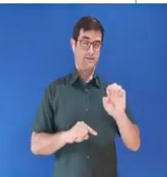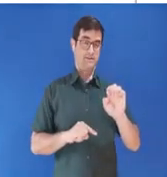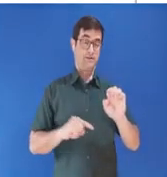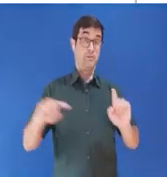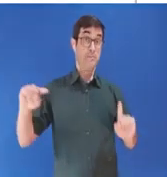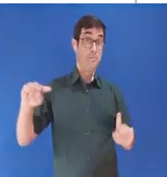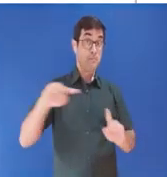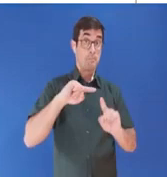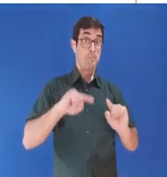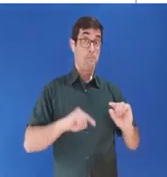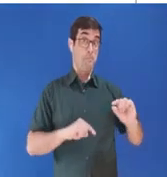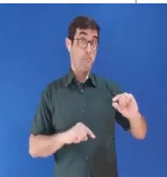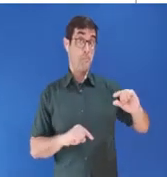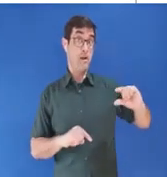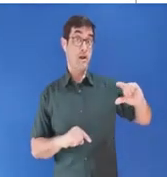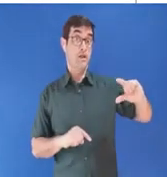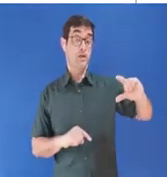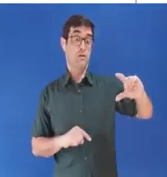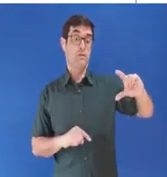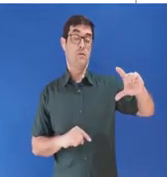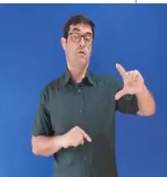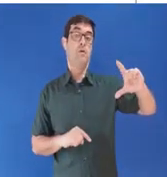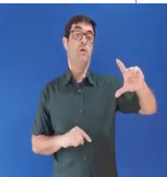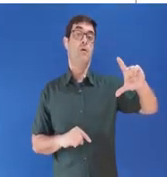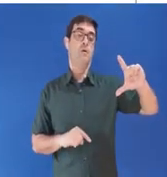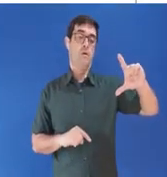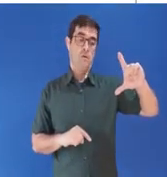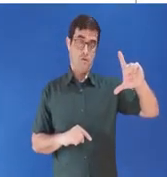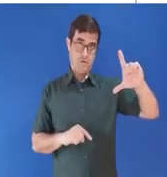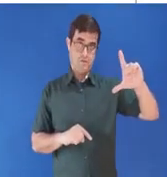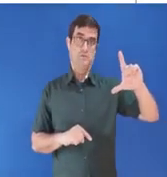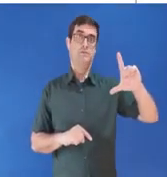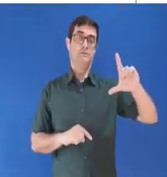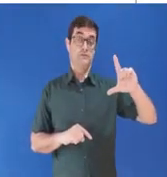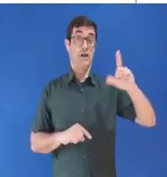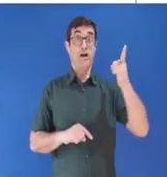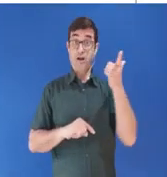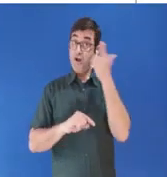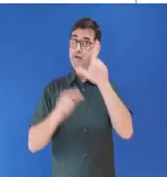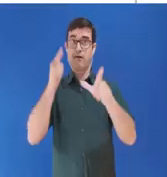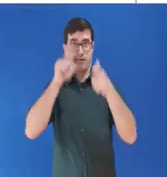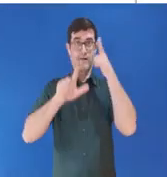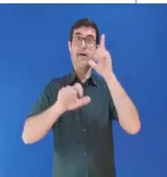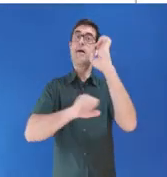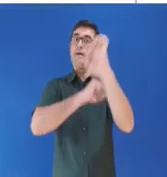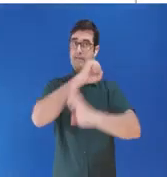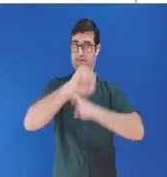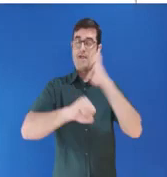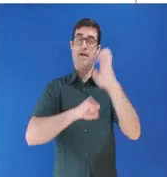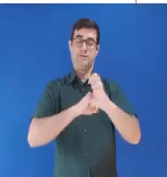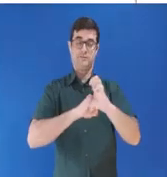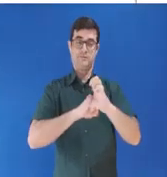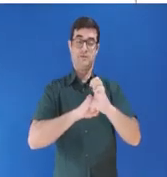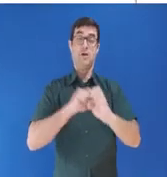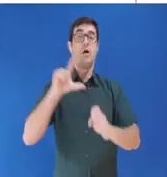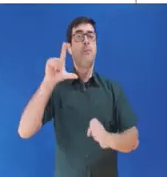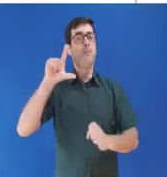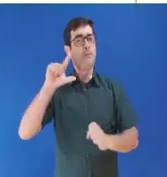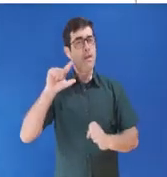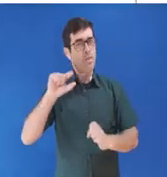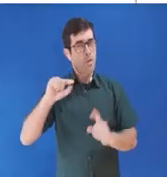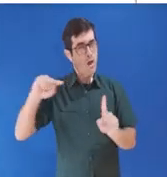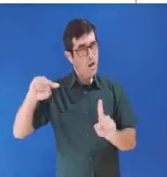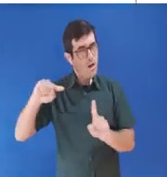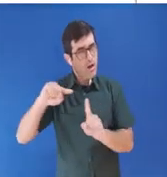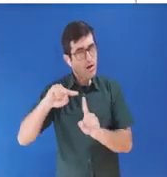eletrônica, maior a tendência, né, de ganhar elétrons. Então, quanto menor a afinidade